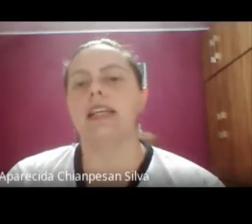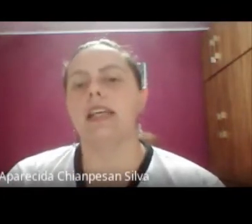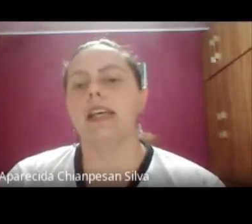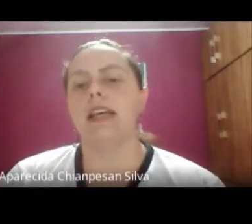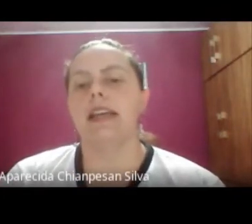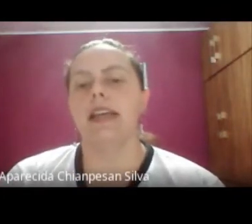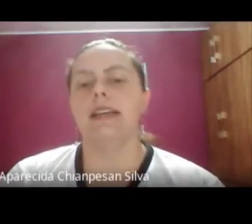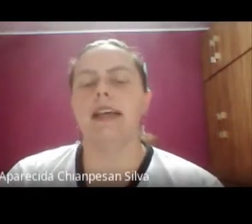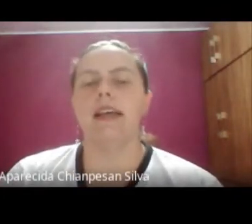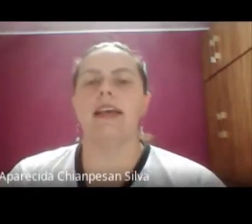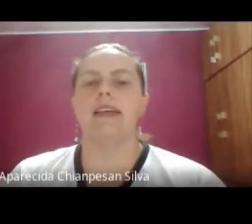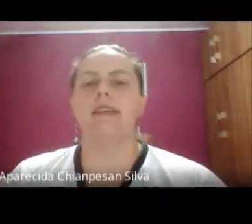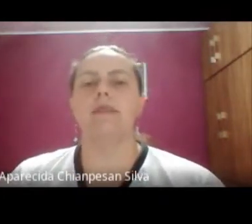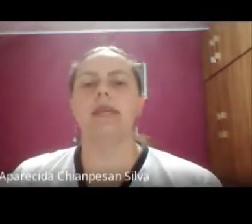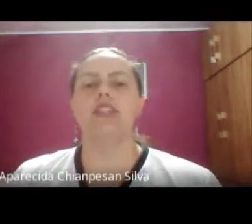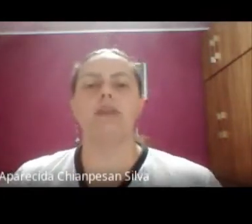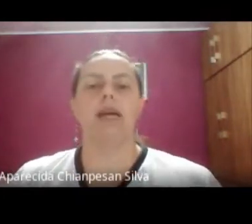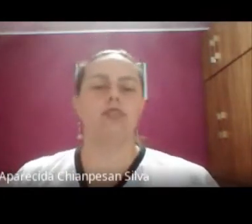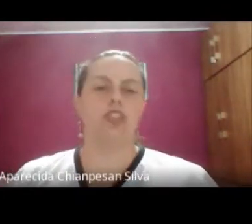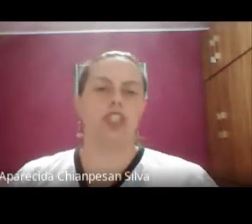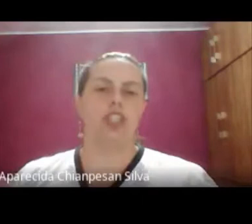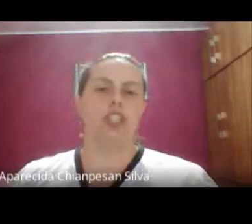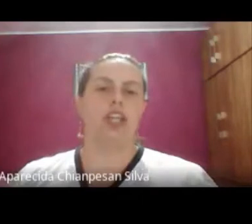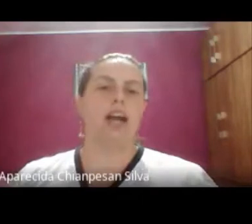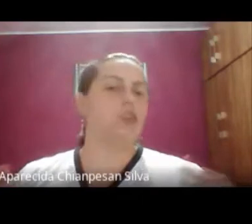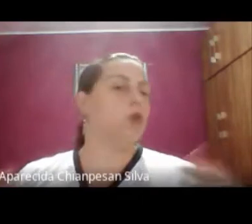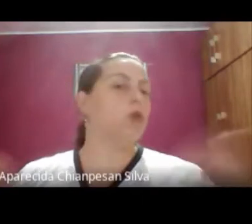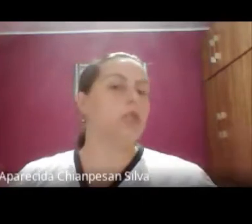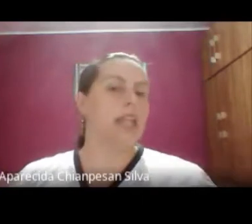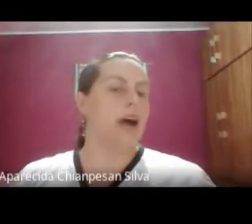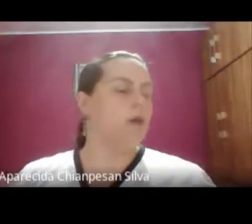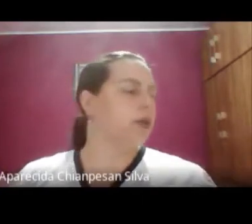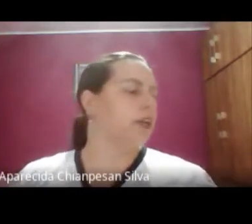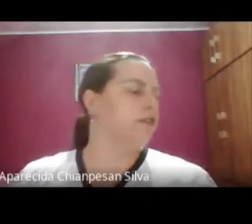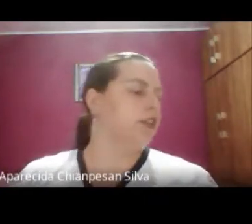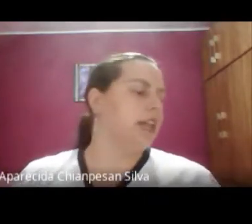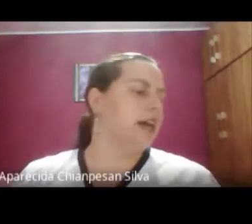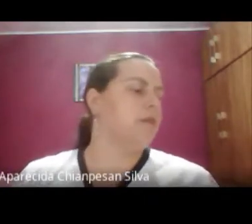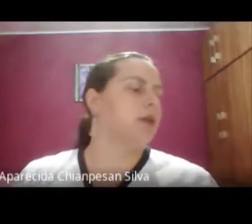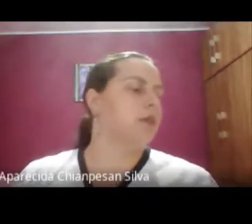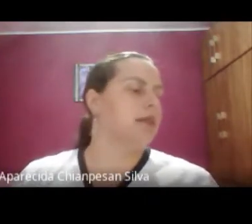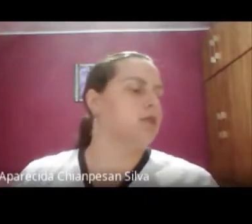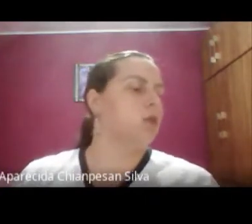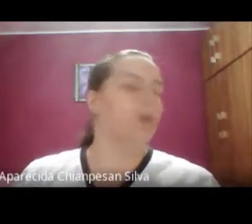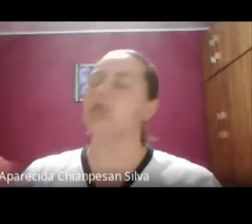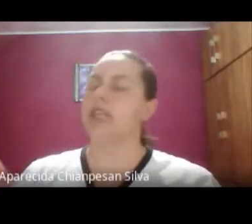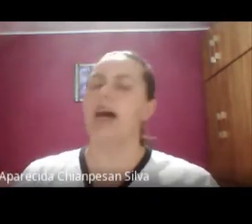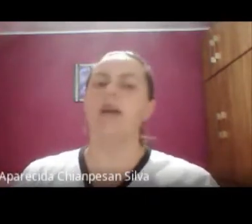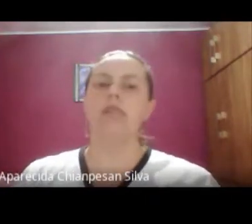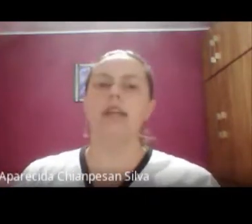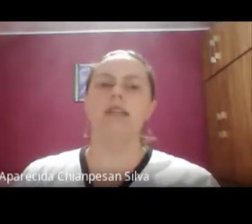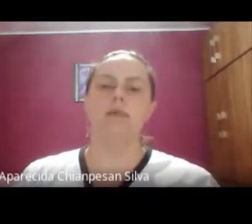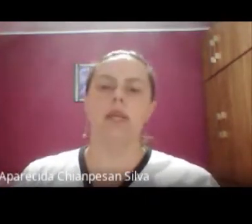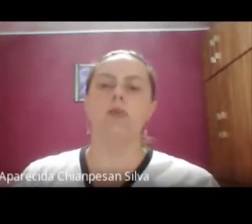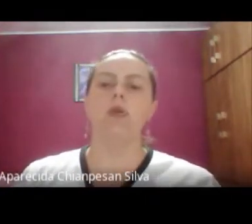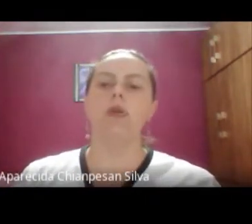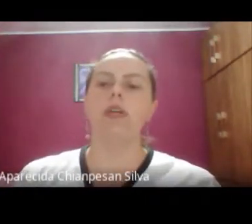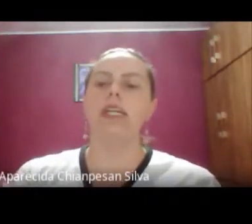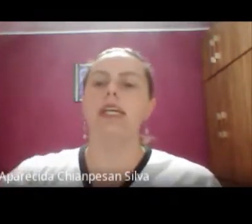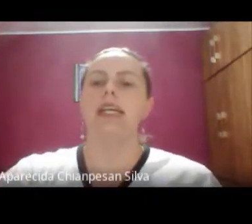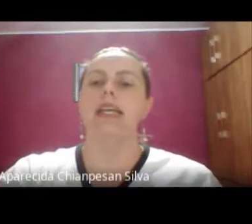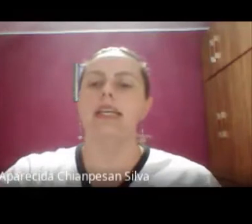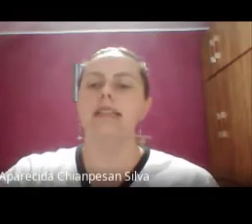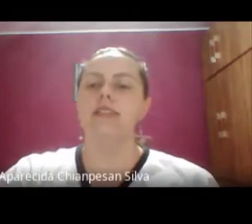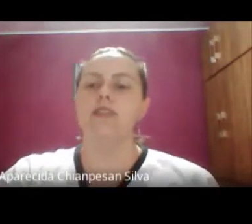em que tem, né, também chamado de arte colonial, porque foi na época do Brasil colonial, né, do Brasil